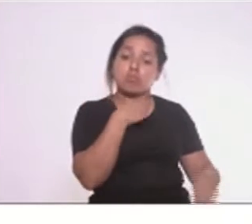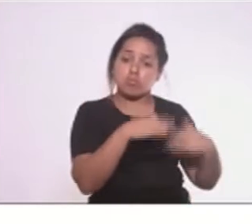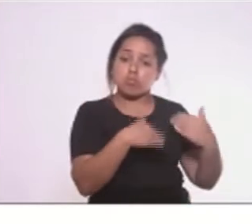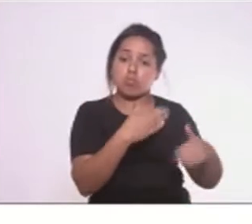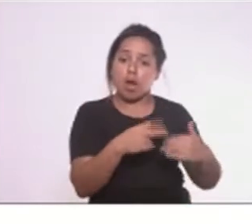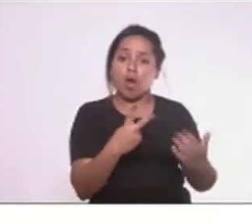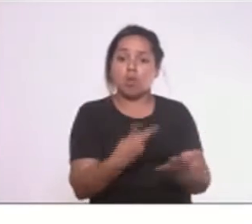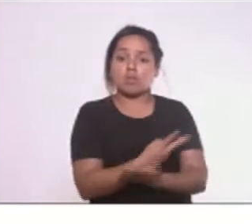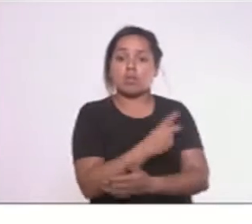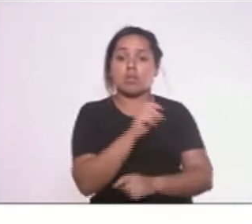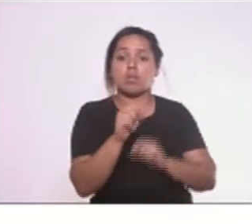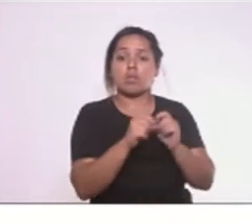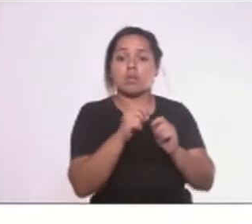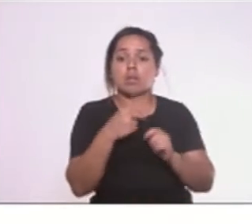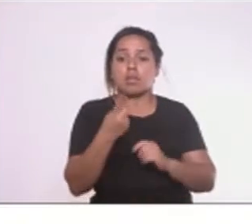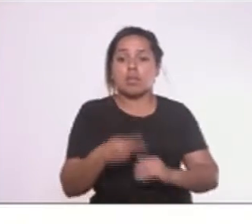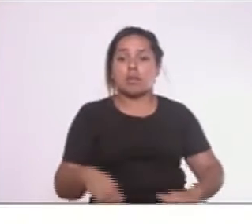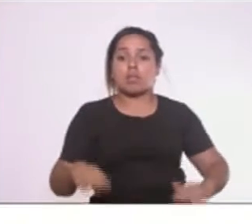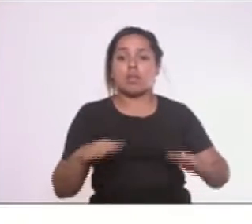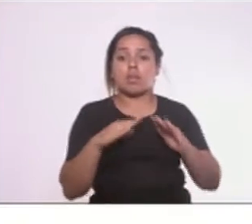o fato de que esta casa